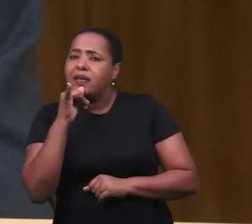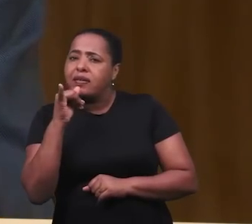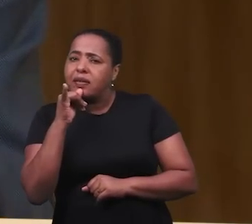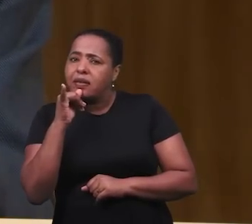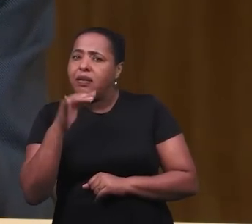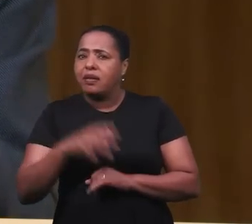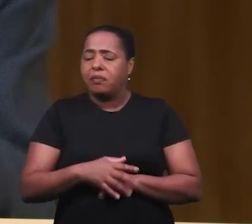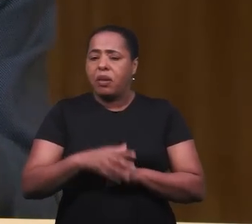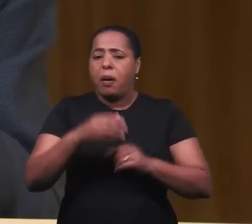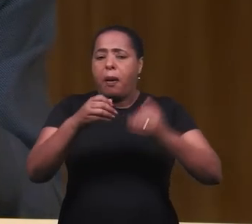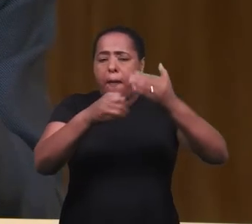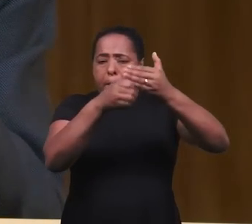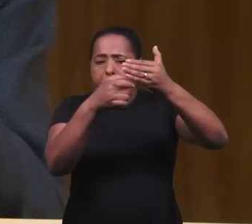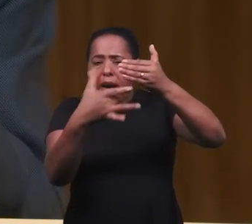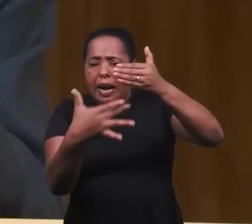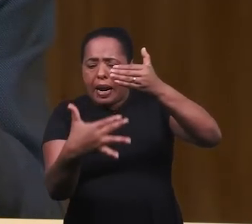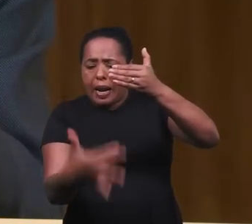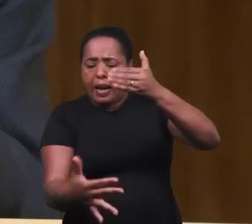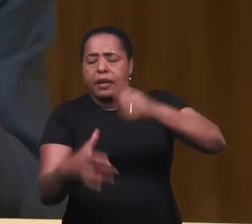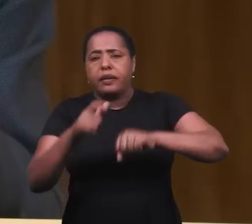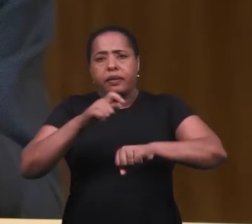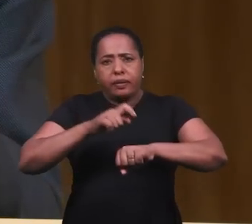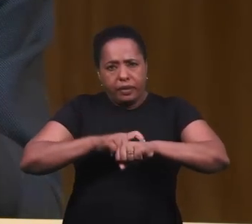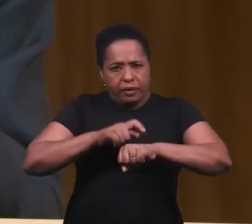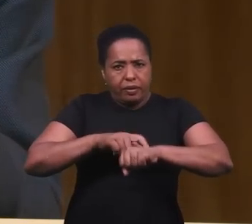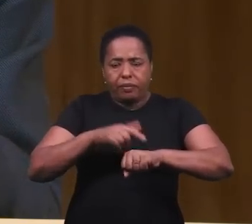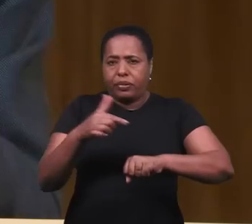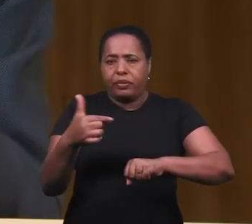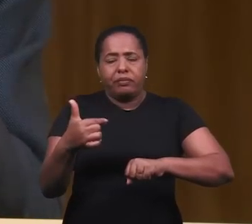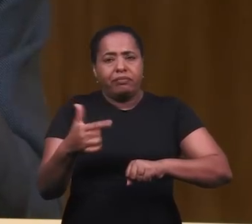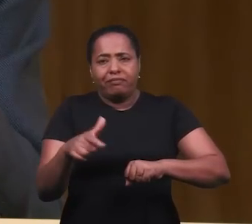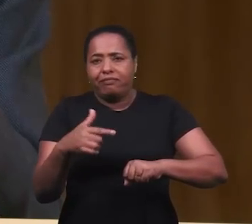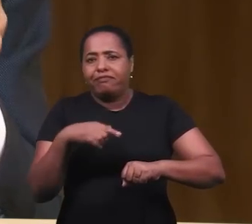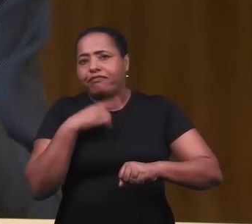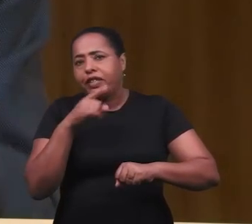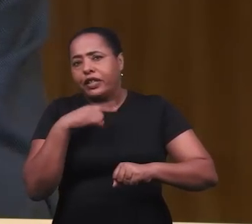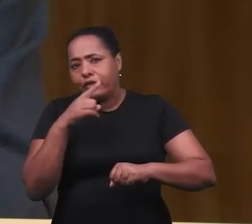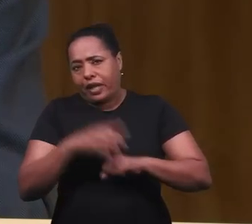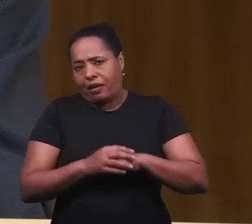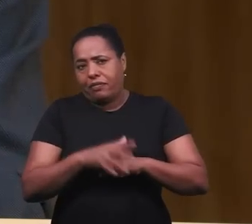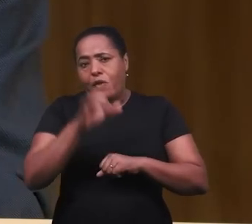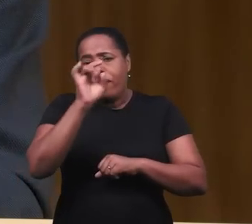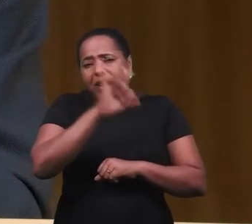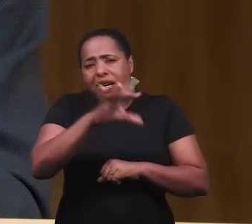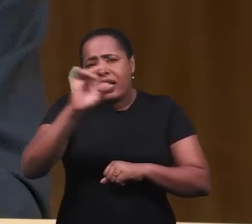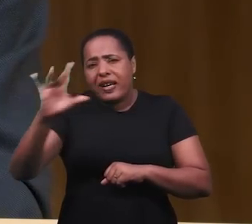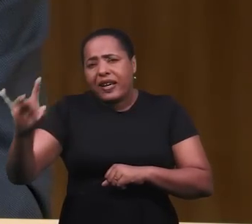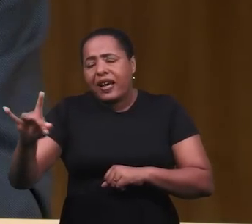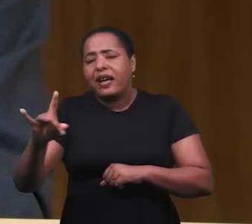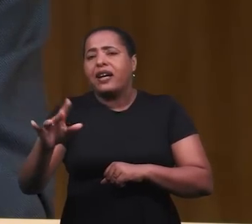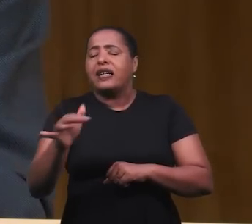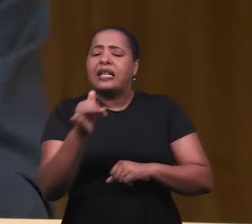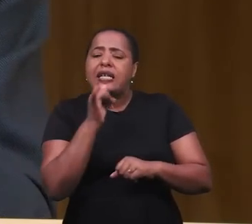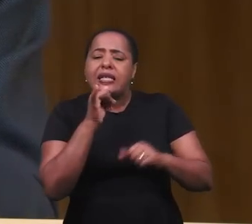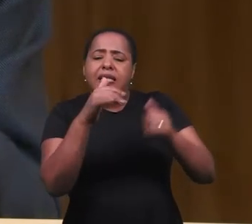Então, se a gente vai pegar cada exemplo que ele dá aqui, não sei se não daria tempo, obviamente, cada